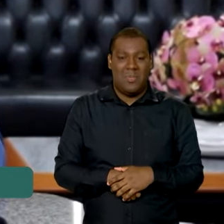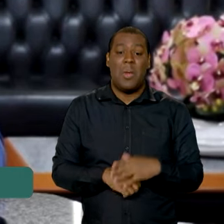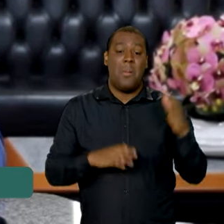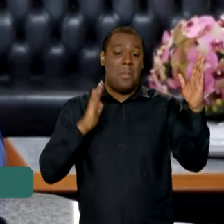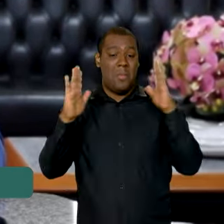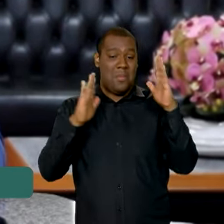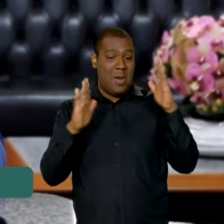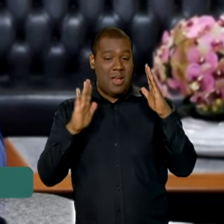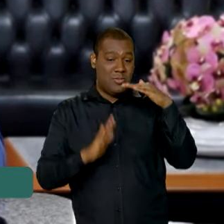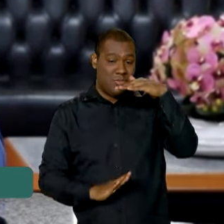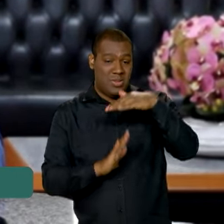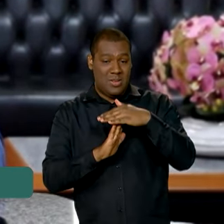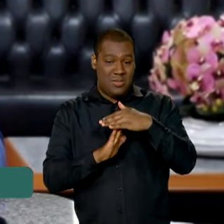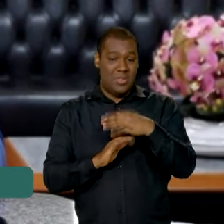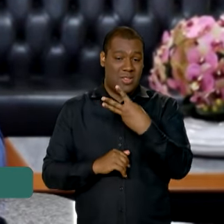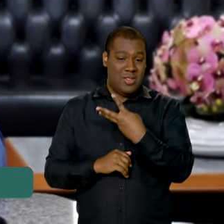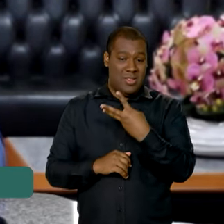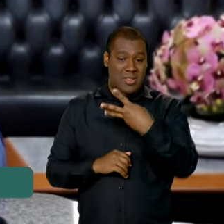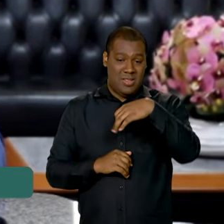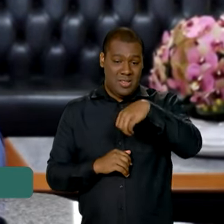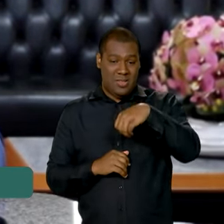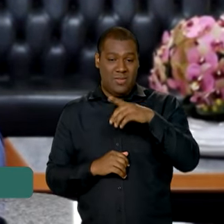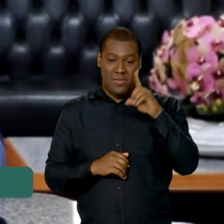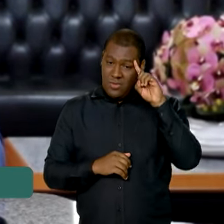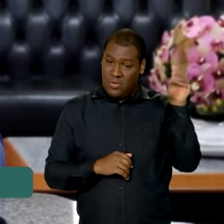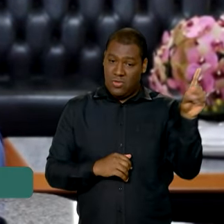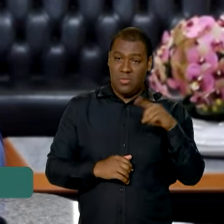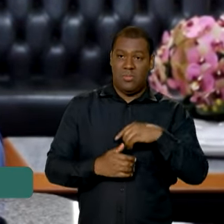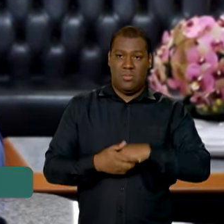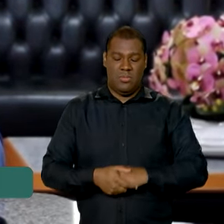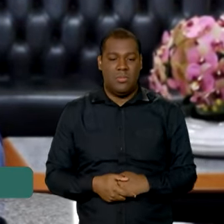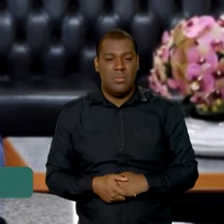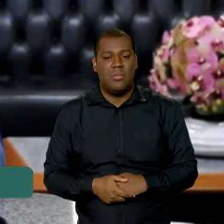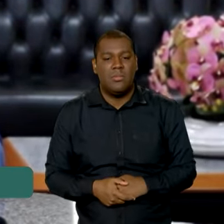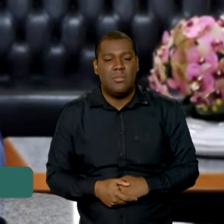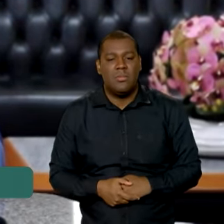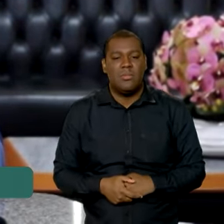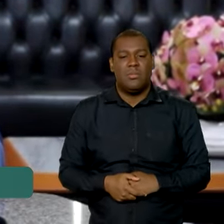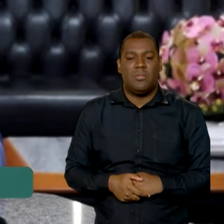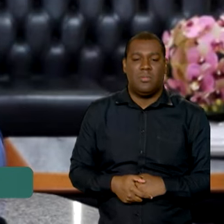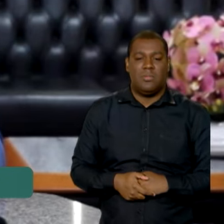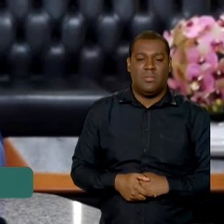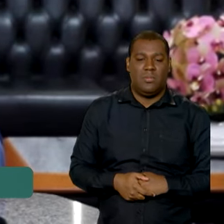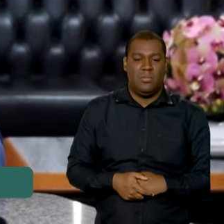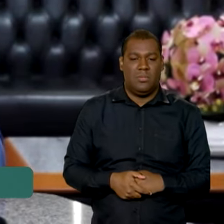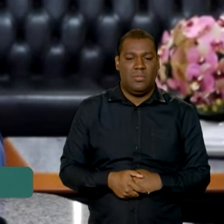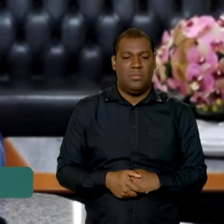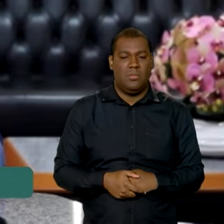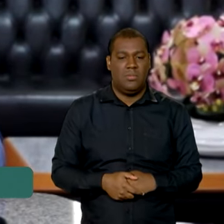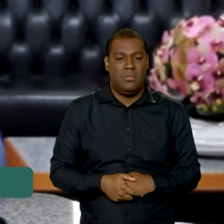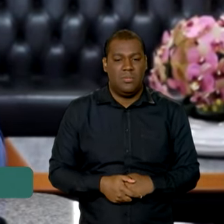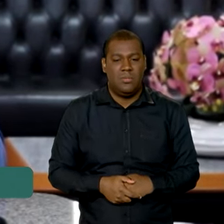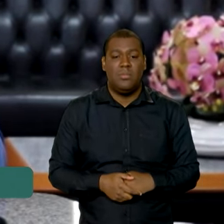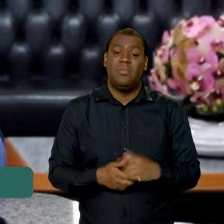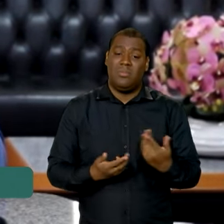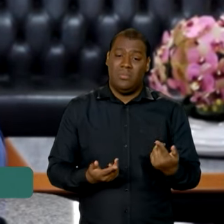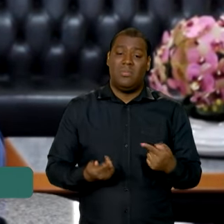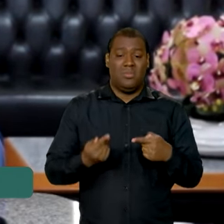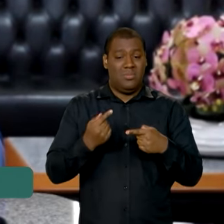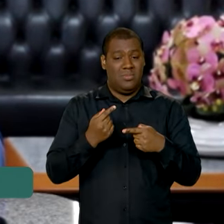Nós saímos de meses para ficar agora em algumas pouquíssimas semanas, às vezes em poucos